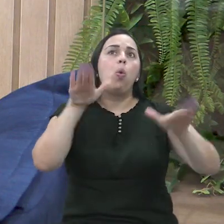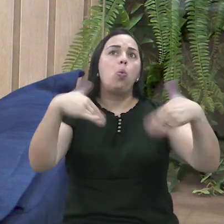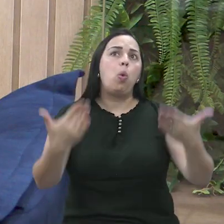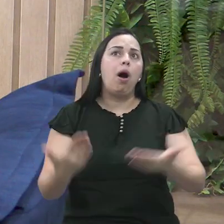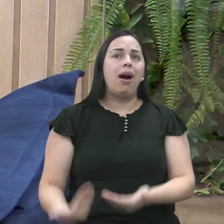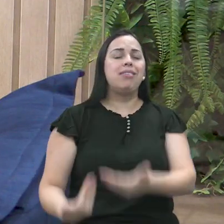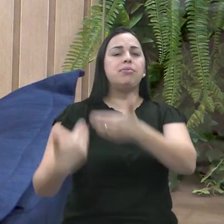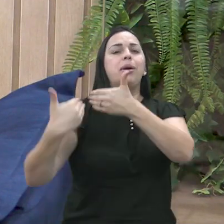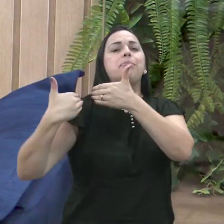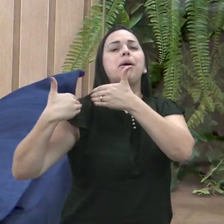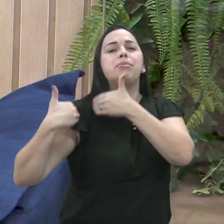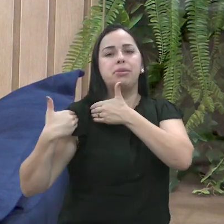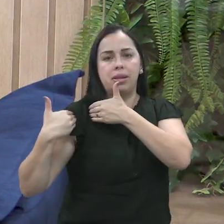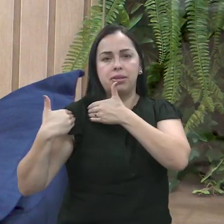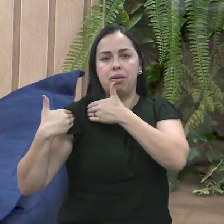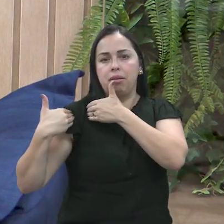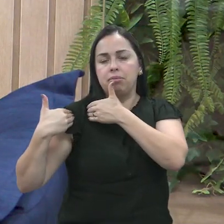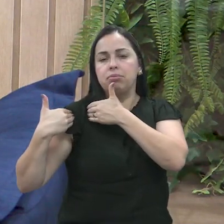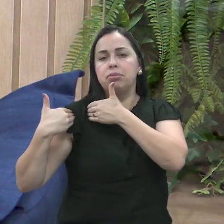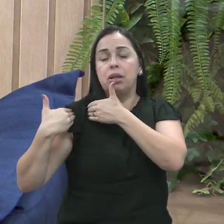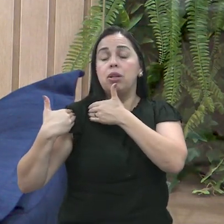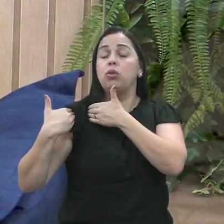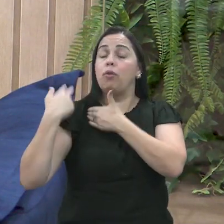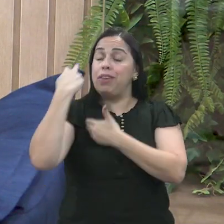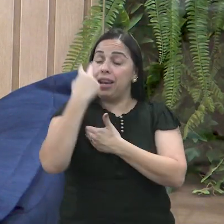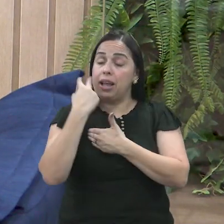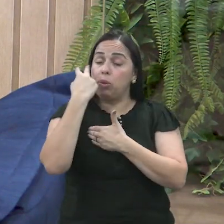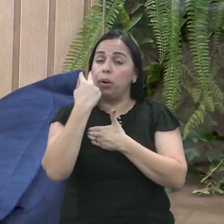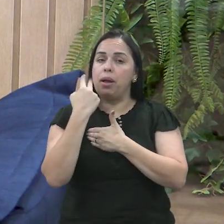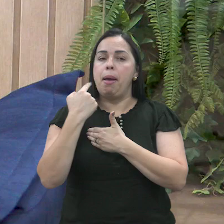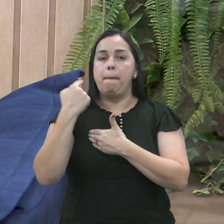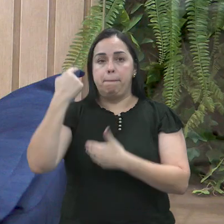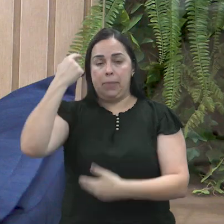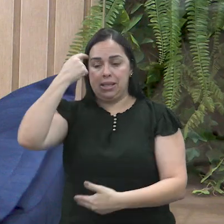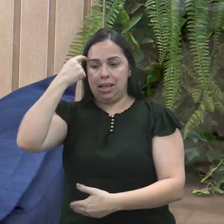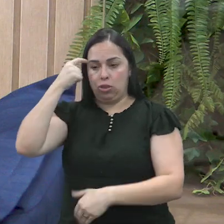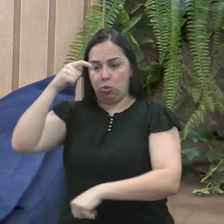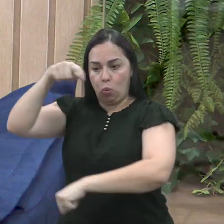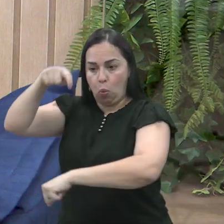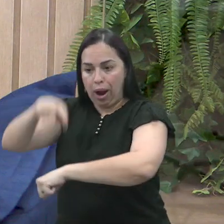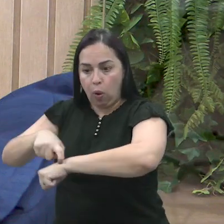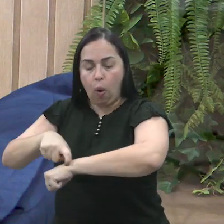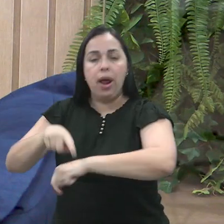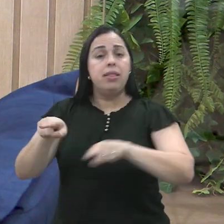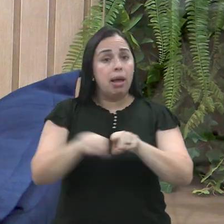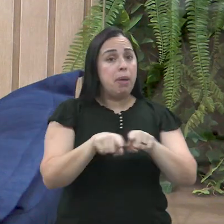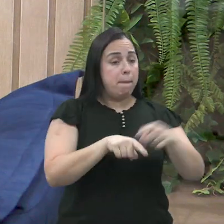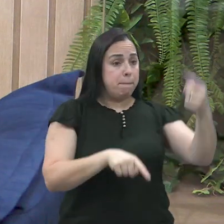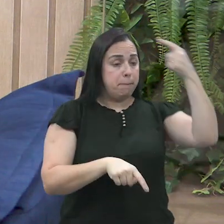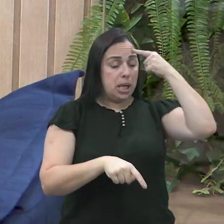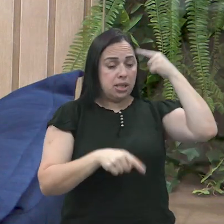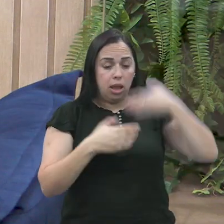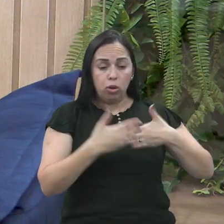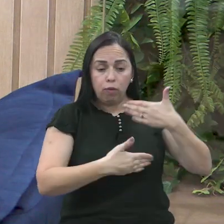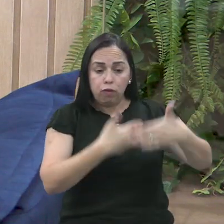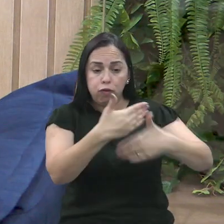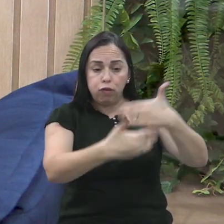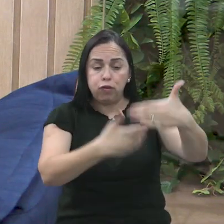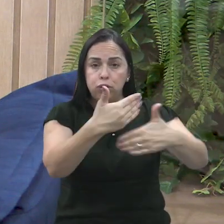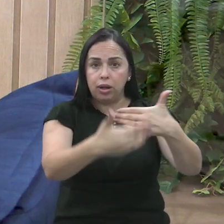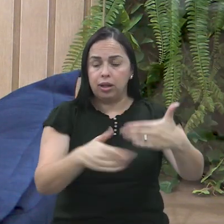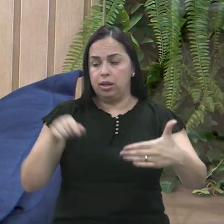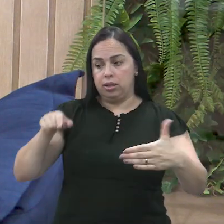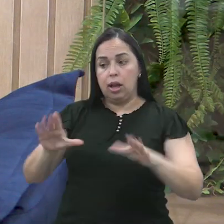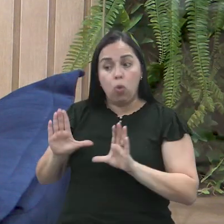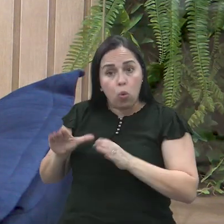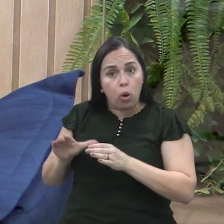cabe ao vereador fazer. Pensar a cidade também a médio e longo prazo. Essa é uma intenção minha e do grupo que